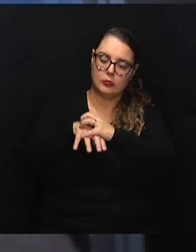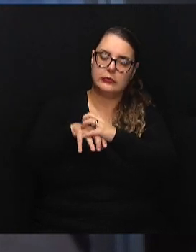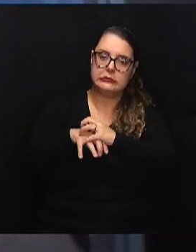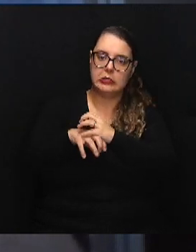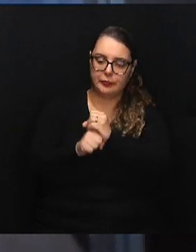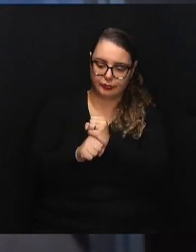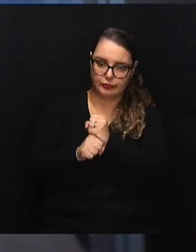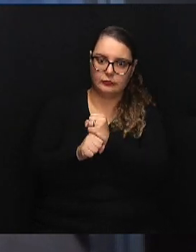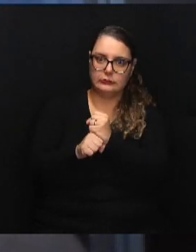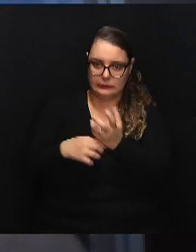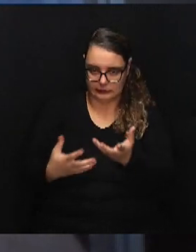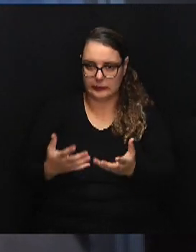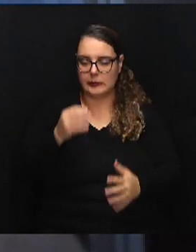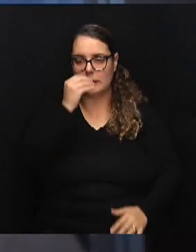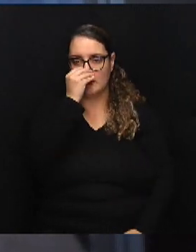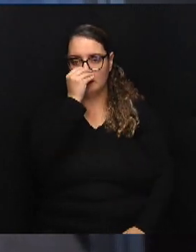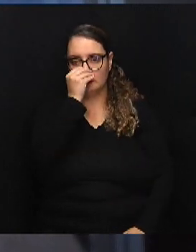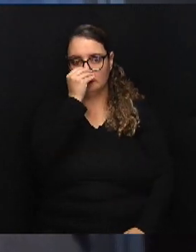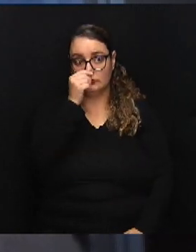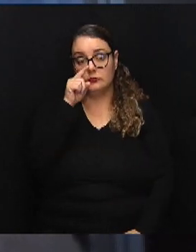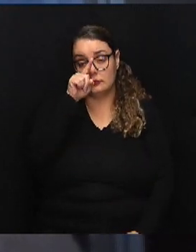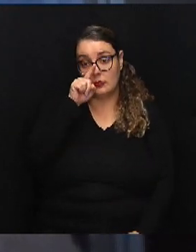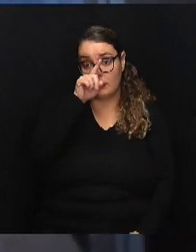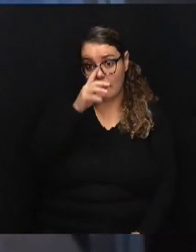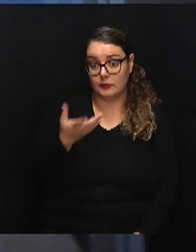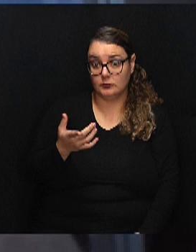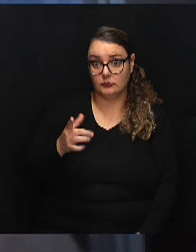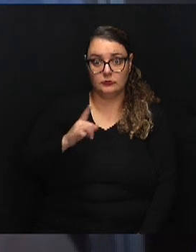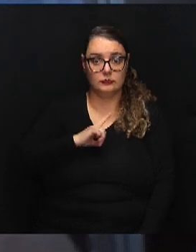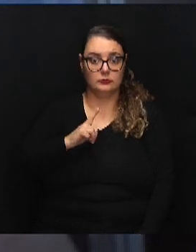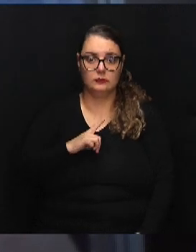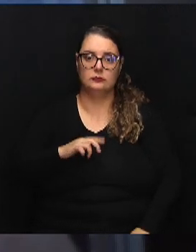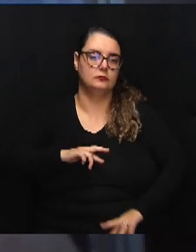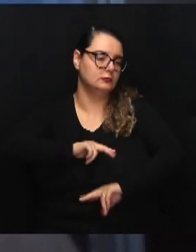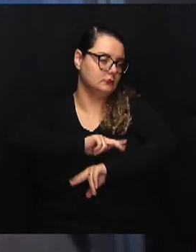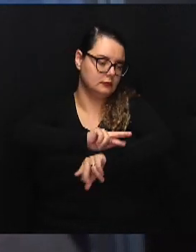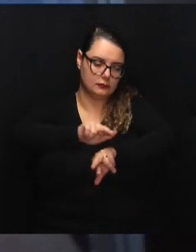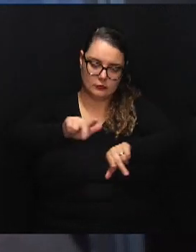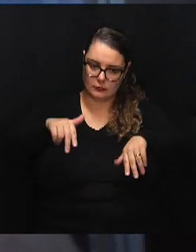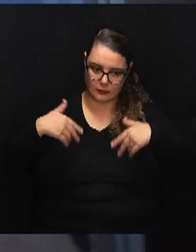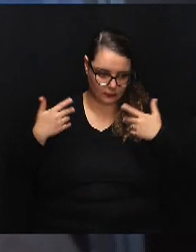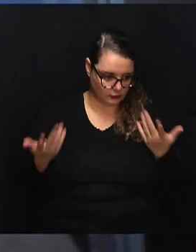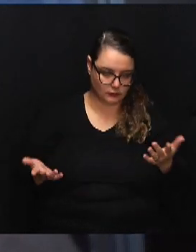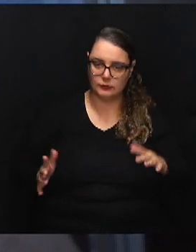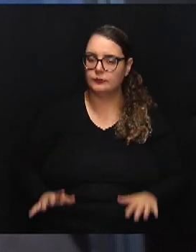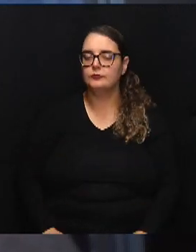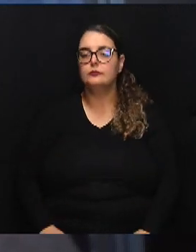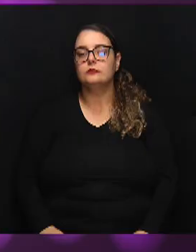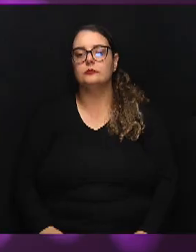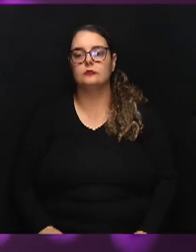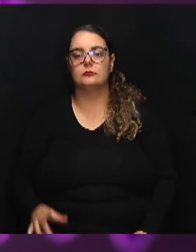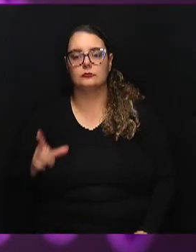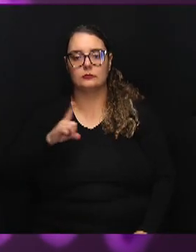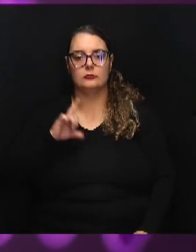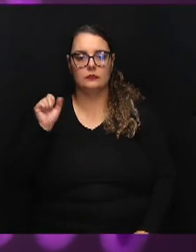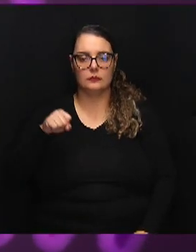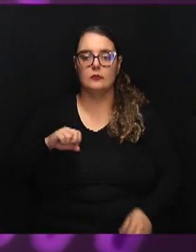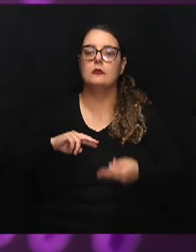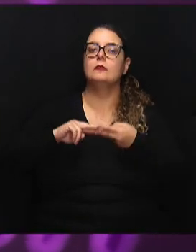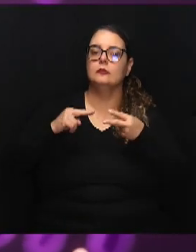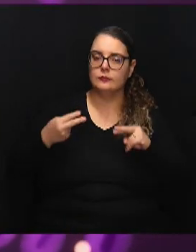vaso. Bom, fatores de risco, nós temos diversos, né? Existe sim a